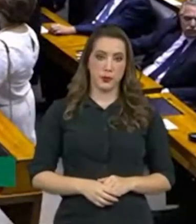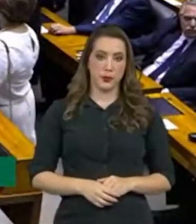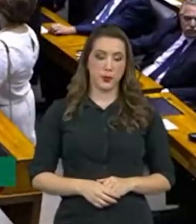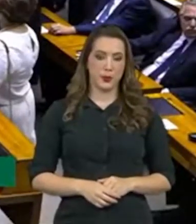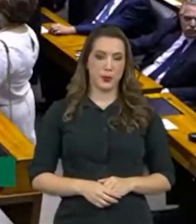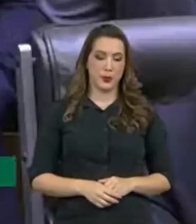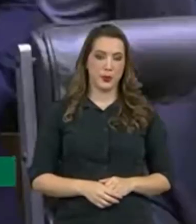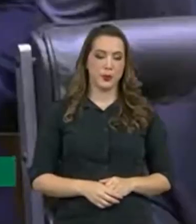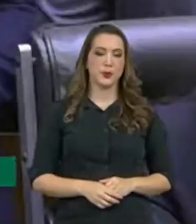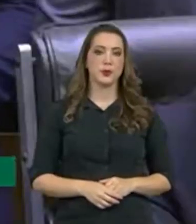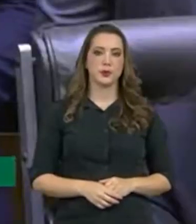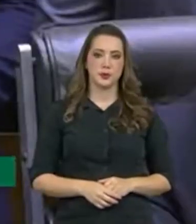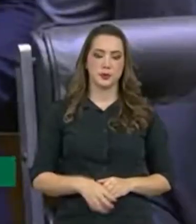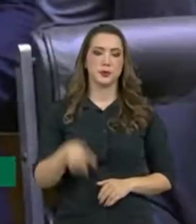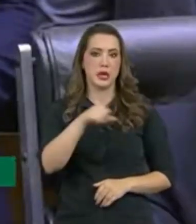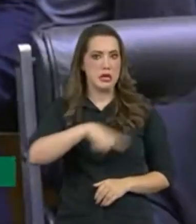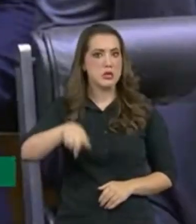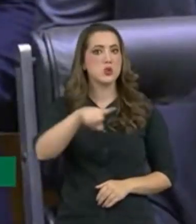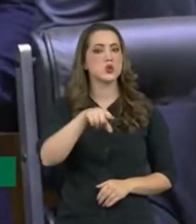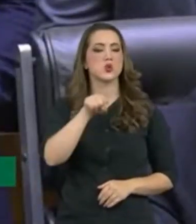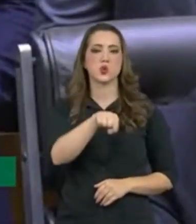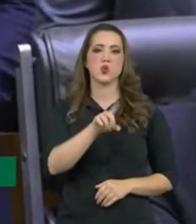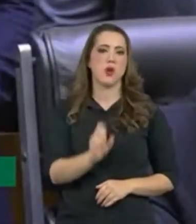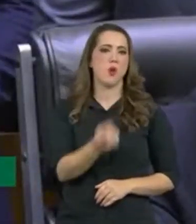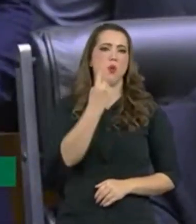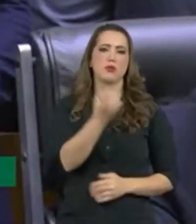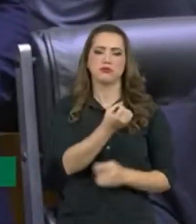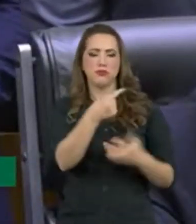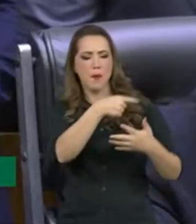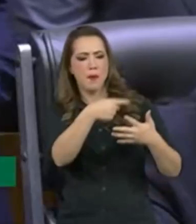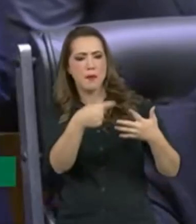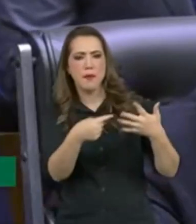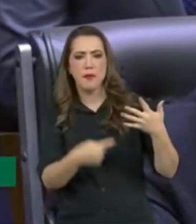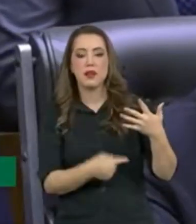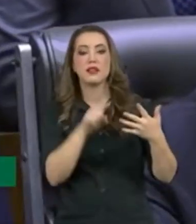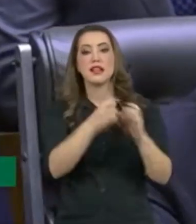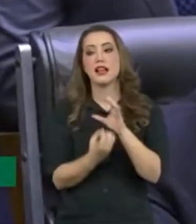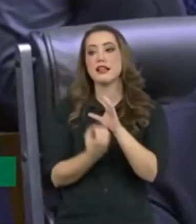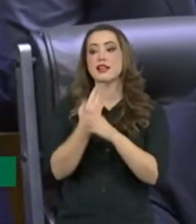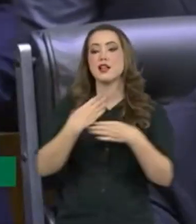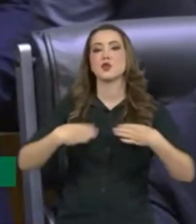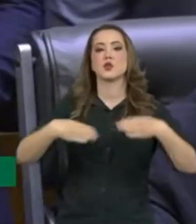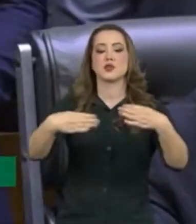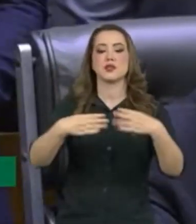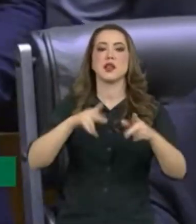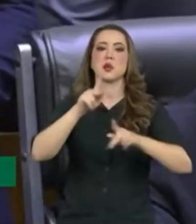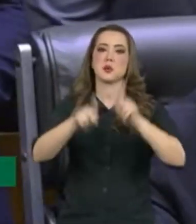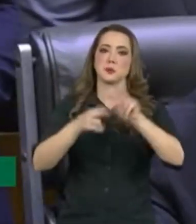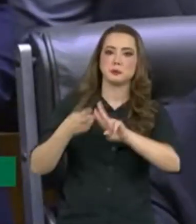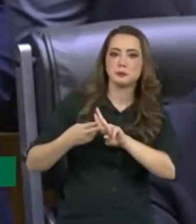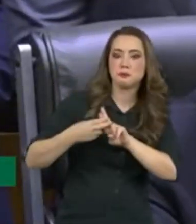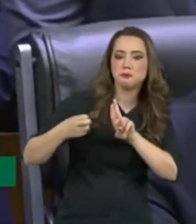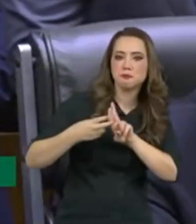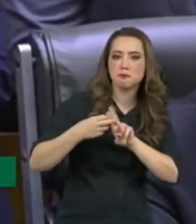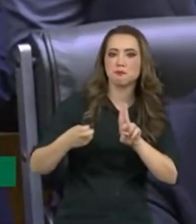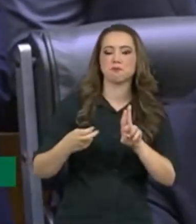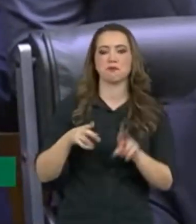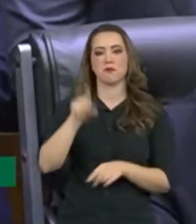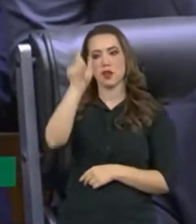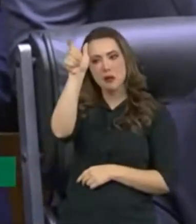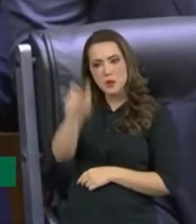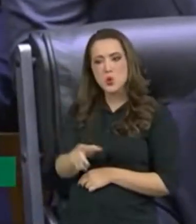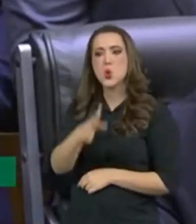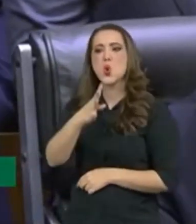Esta é uma das razões, não a única, da criação do Ministério dos Povos Indígenas. Ninguém